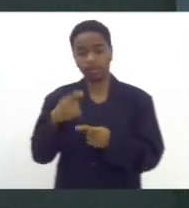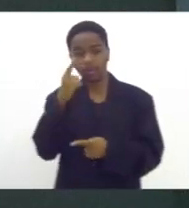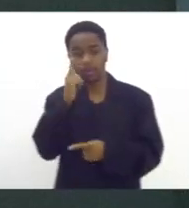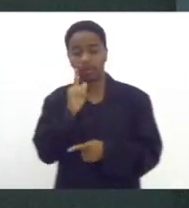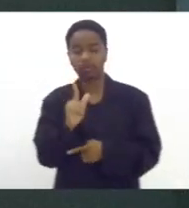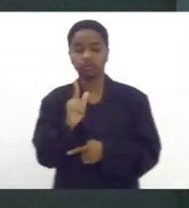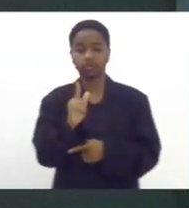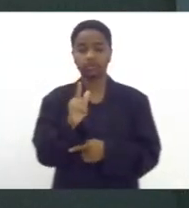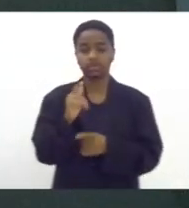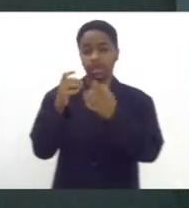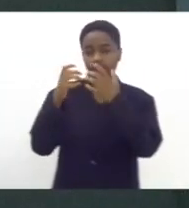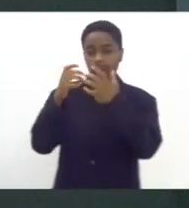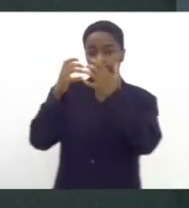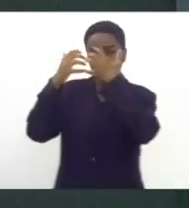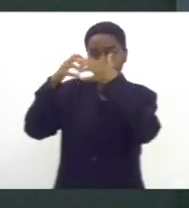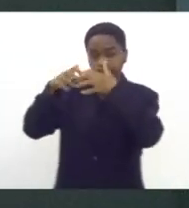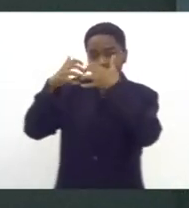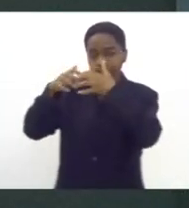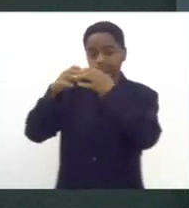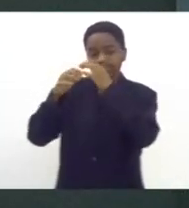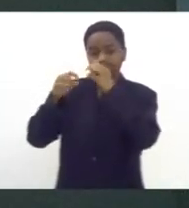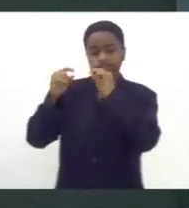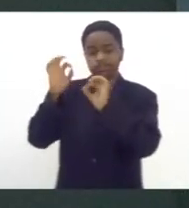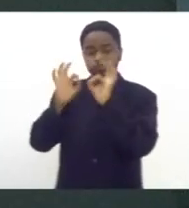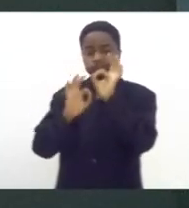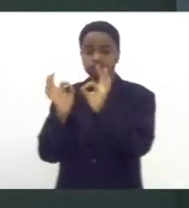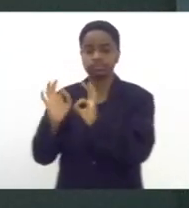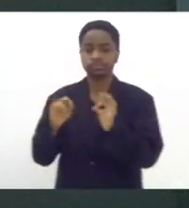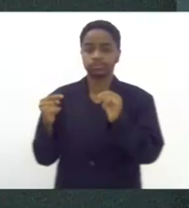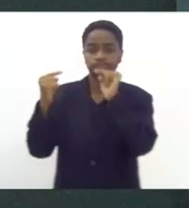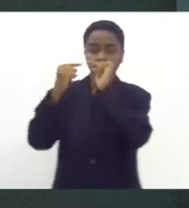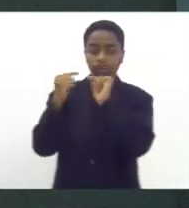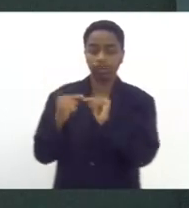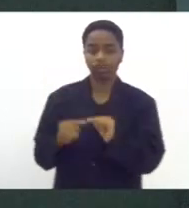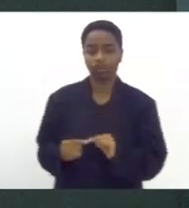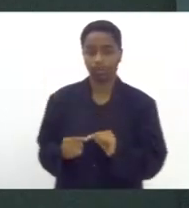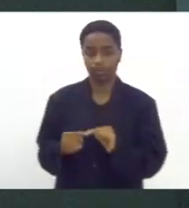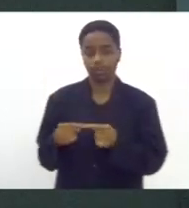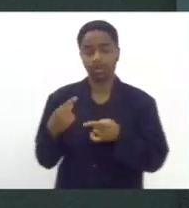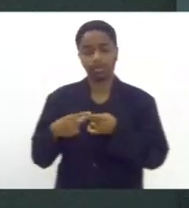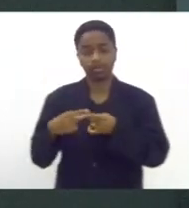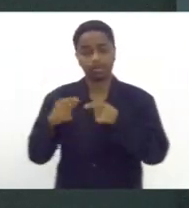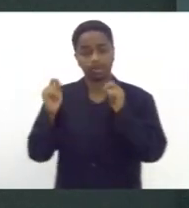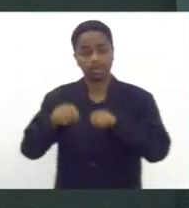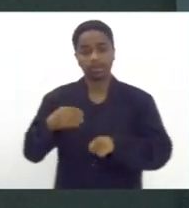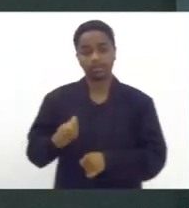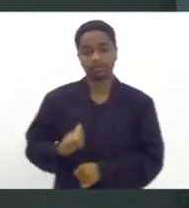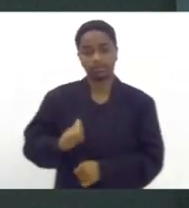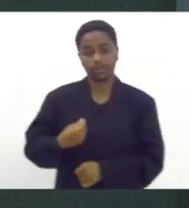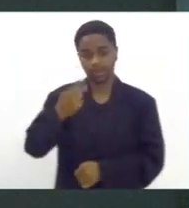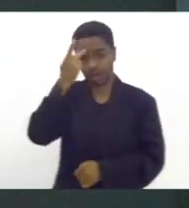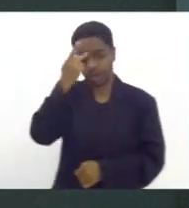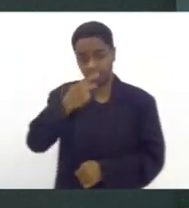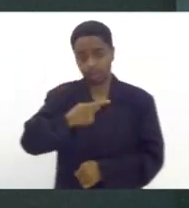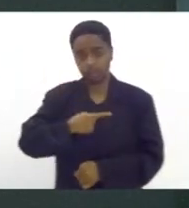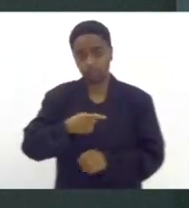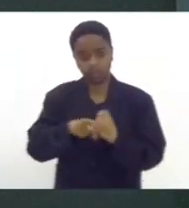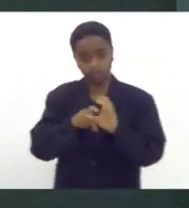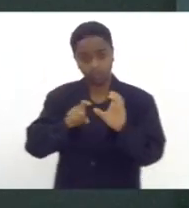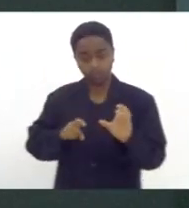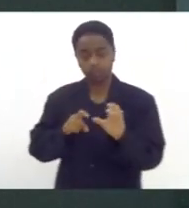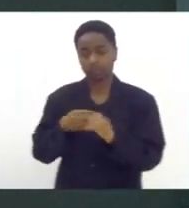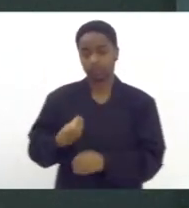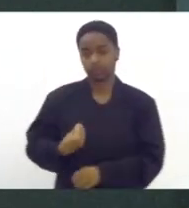as questões neurológicas deles formem essa questão neurológica deles para que eles tenham uma vida com mais autonomia com mais